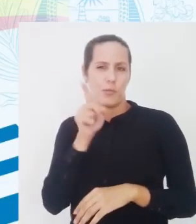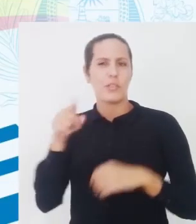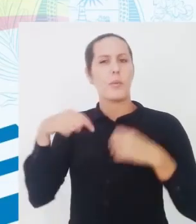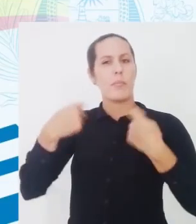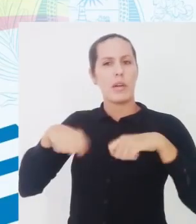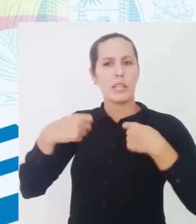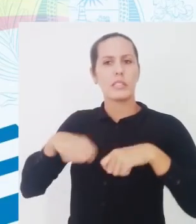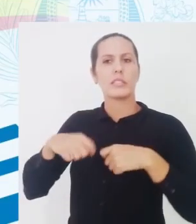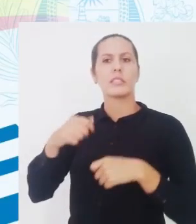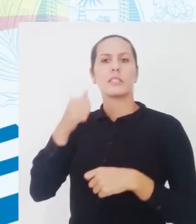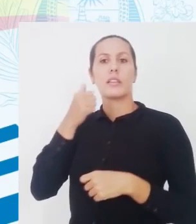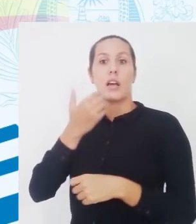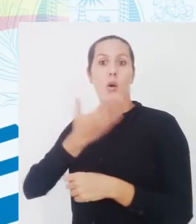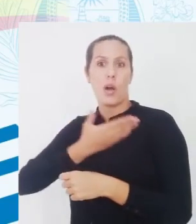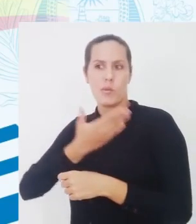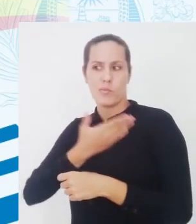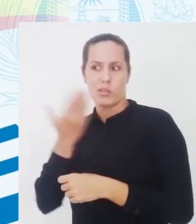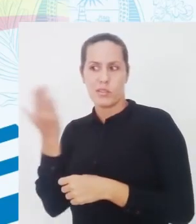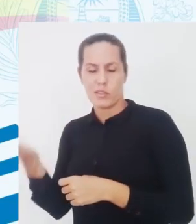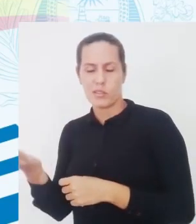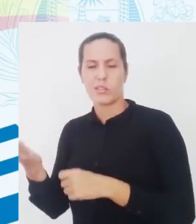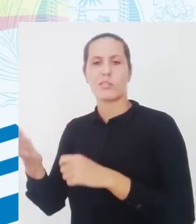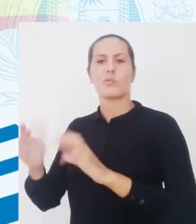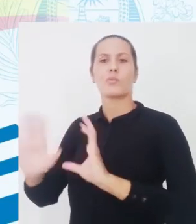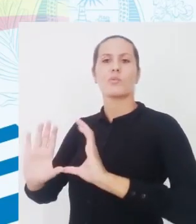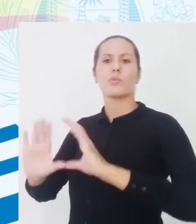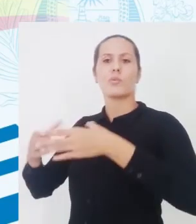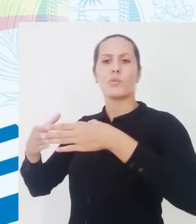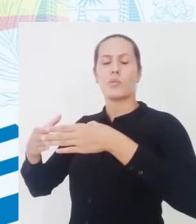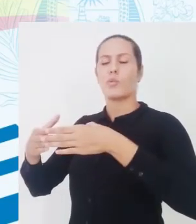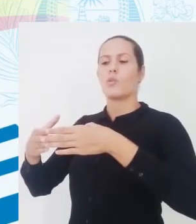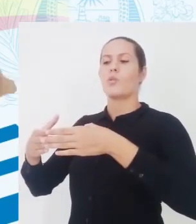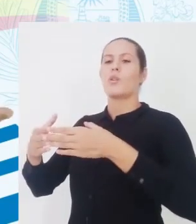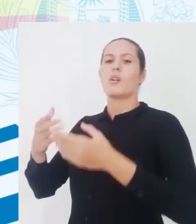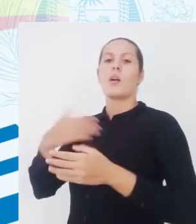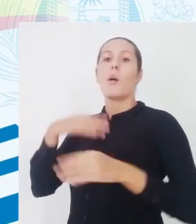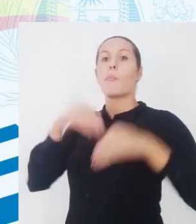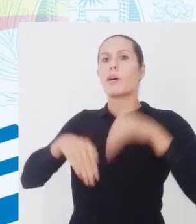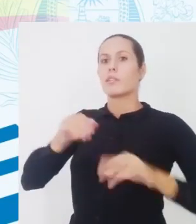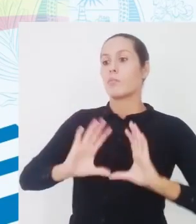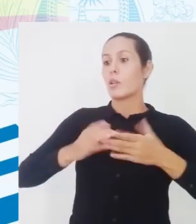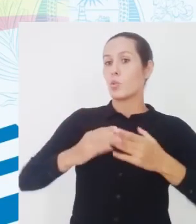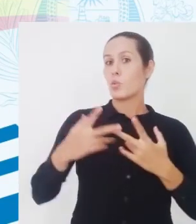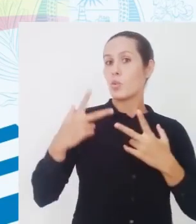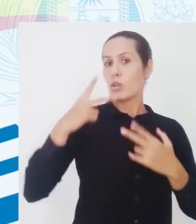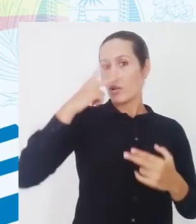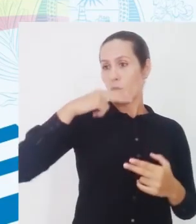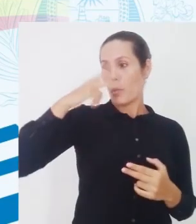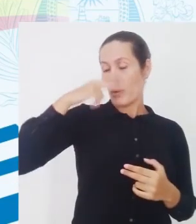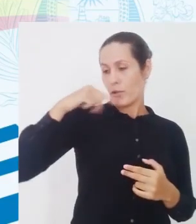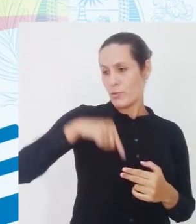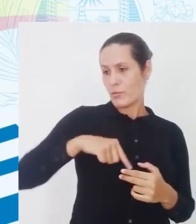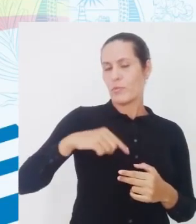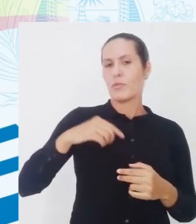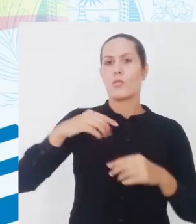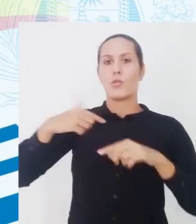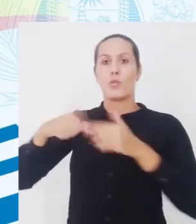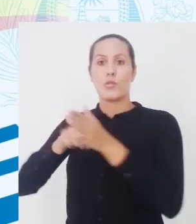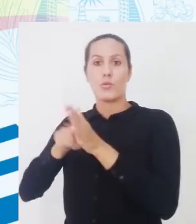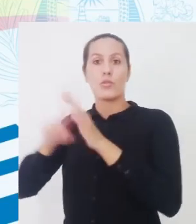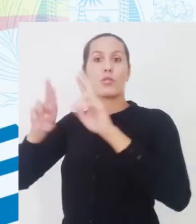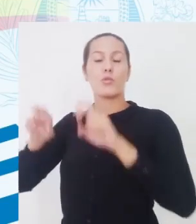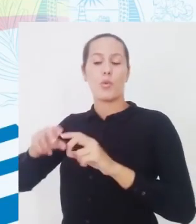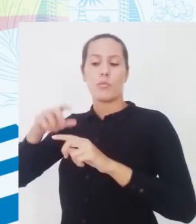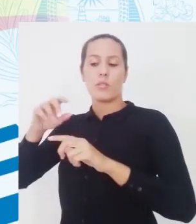argumentos em discussões orais. Então a gente vai começar por discussões orais mais simples. Por exemplo, aquelas em que você tem